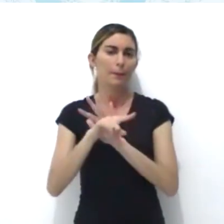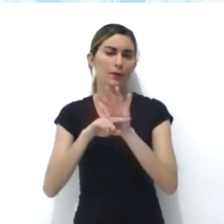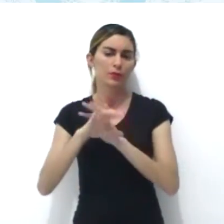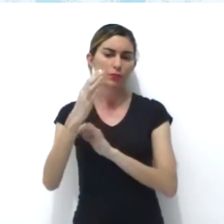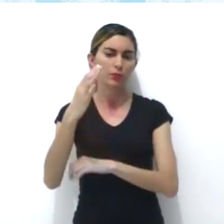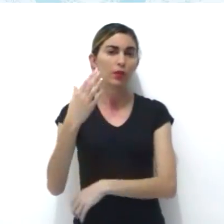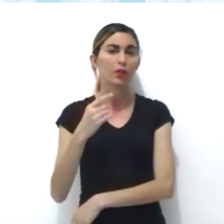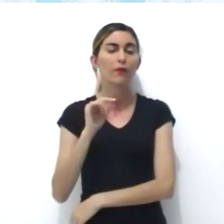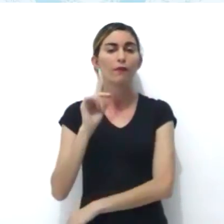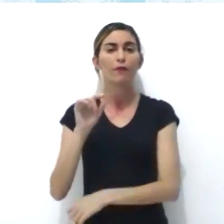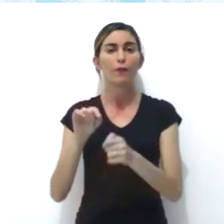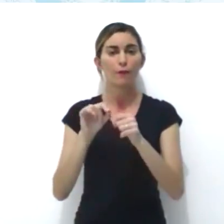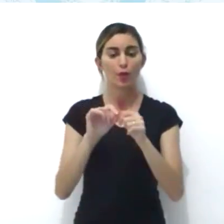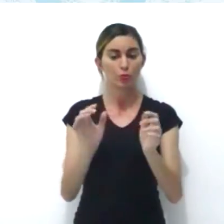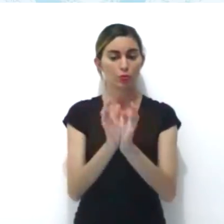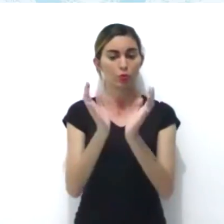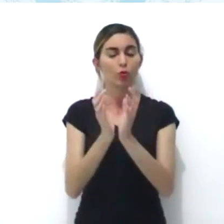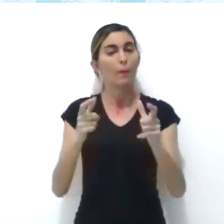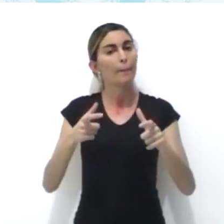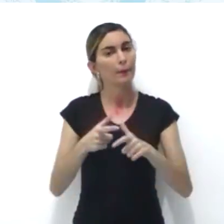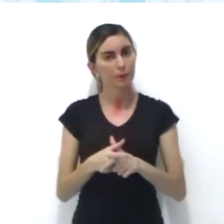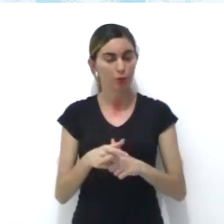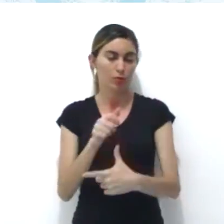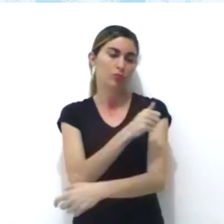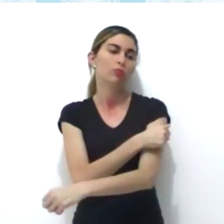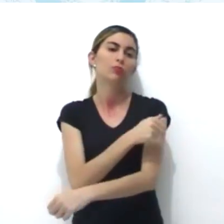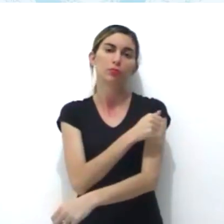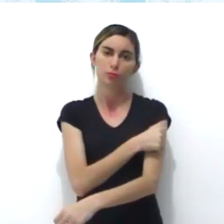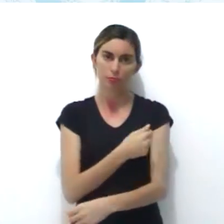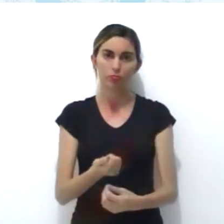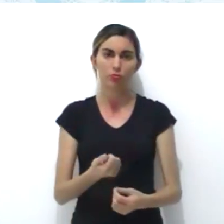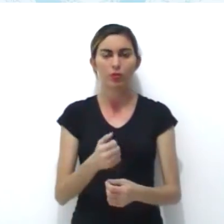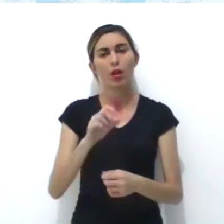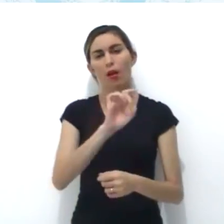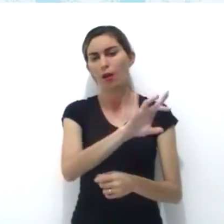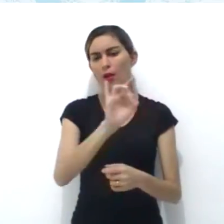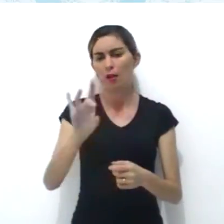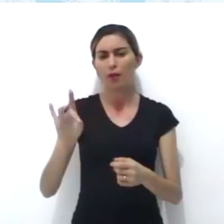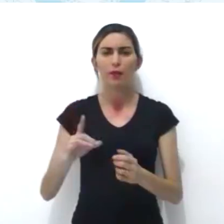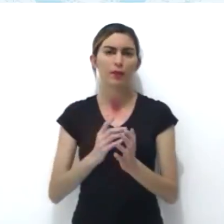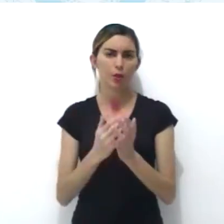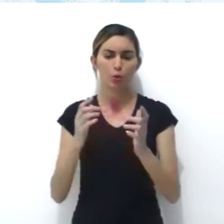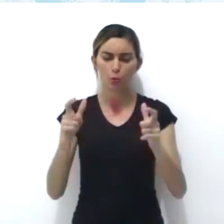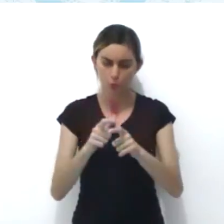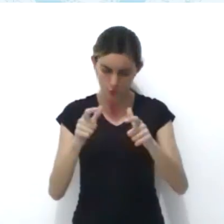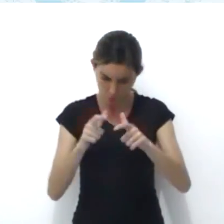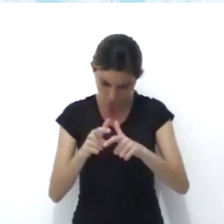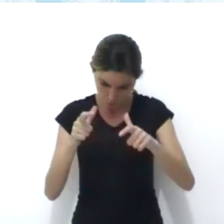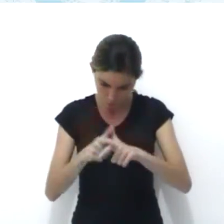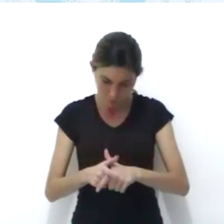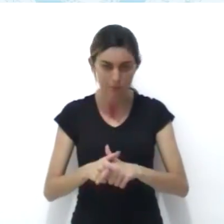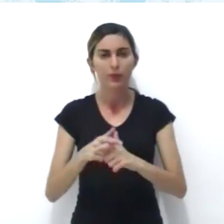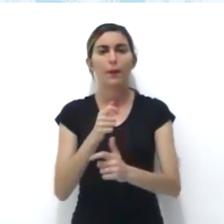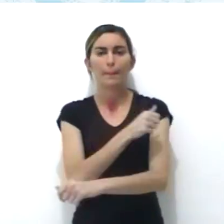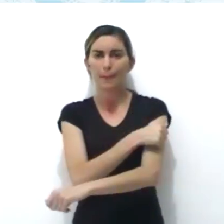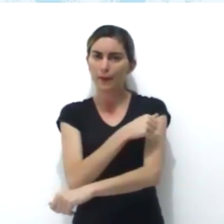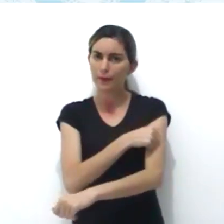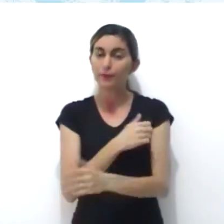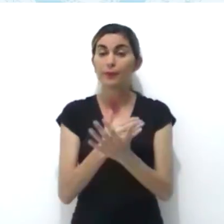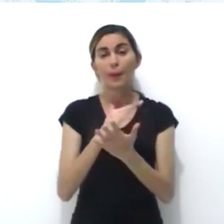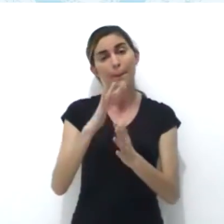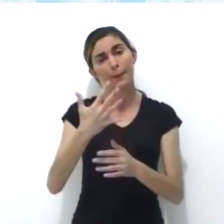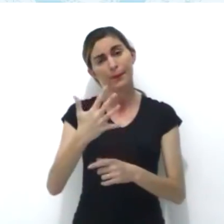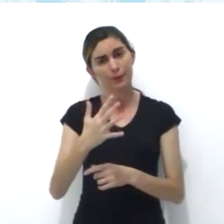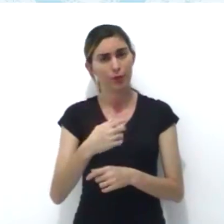detalhe. Pesquisas científicas são feitas por grupos menores de alunos e cada vez grupos menores de